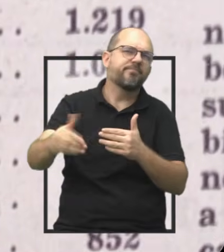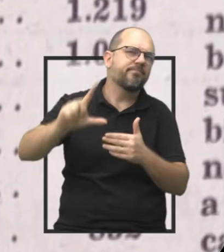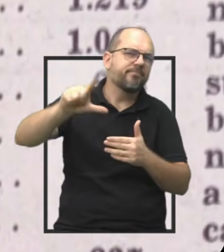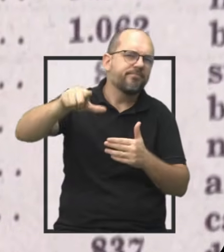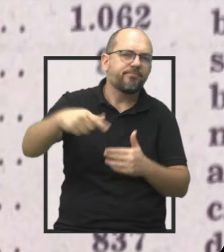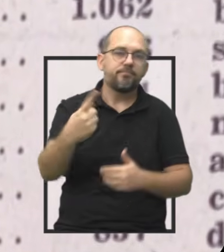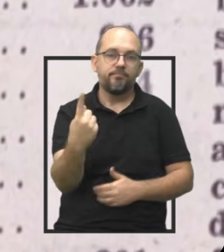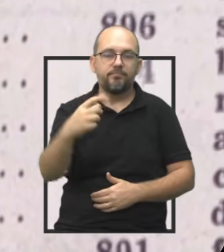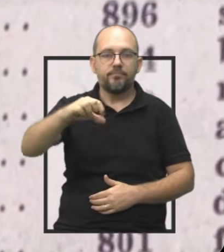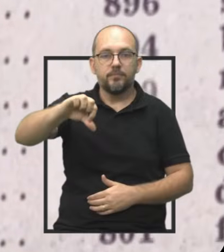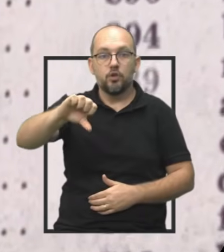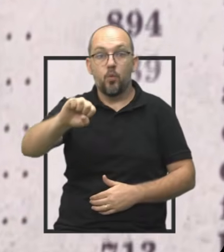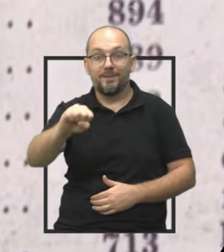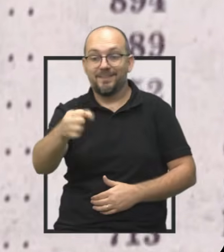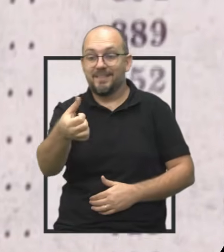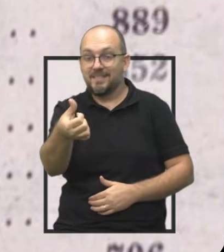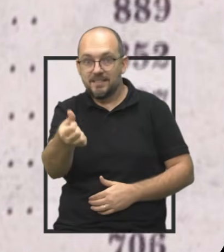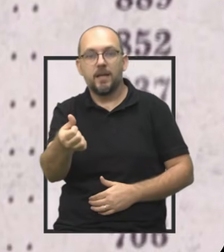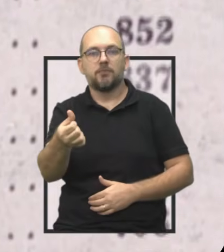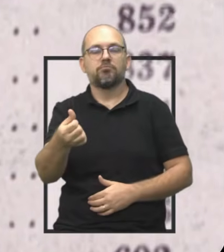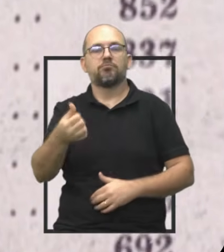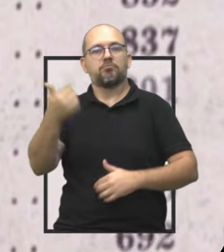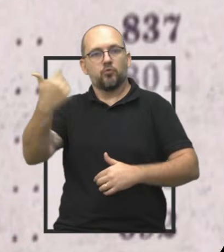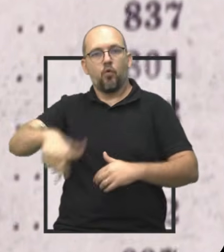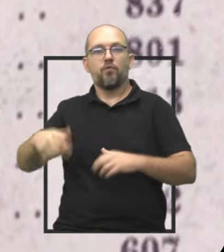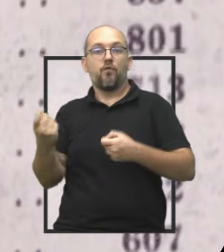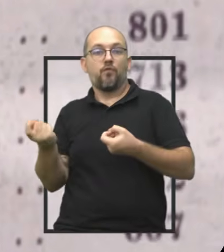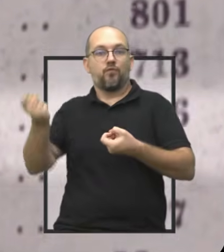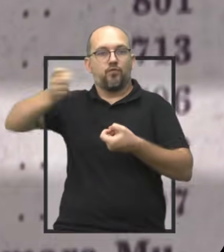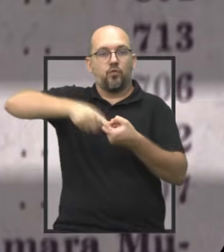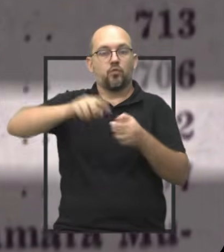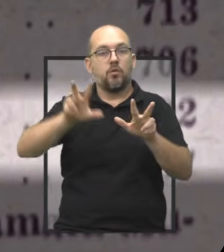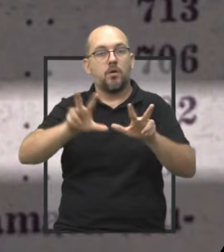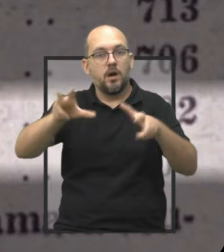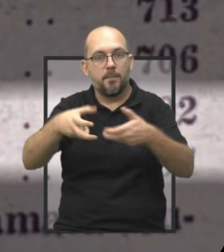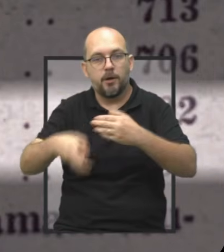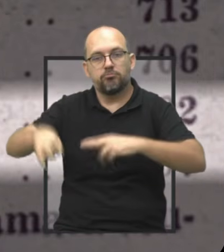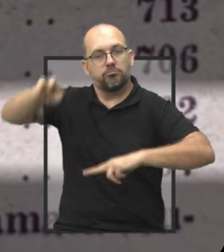tarde, em 1986,